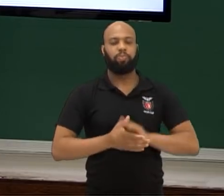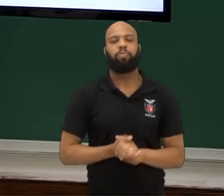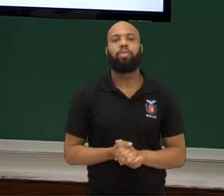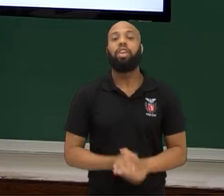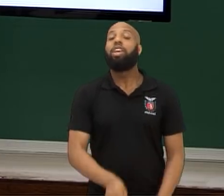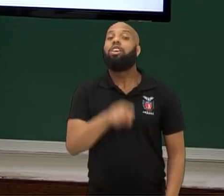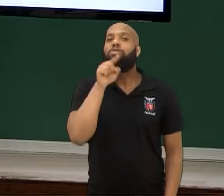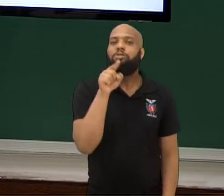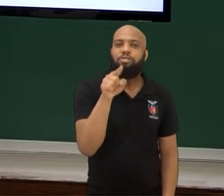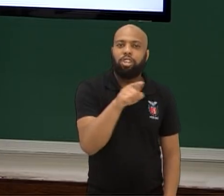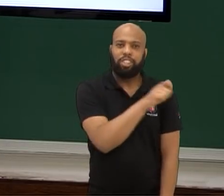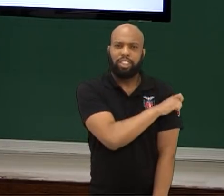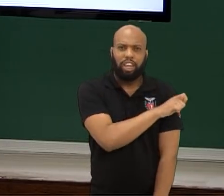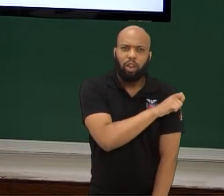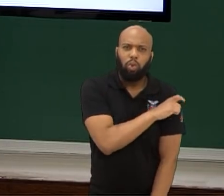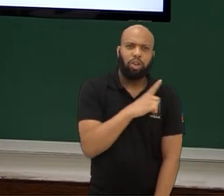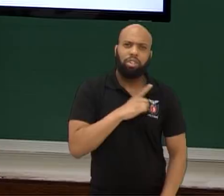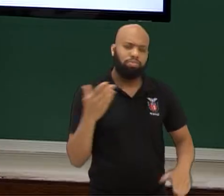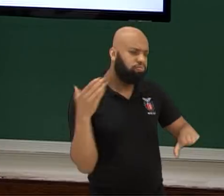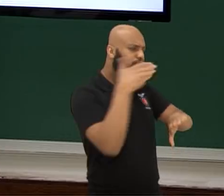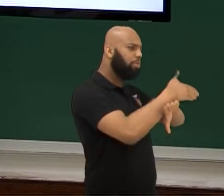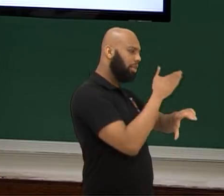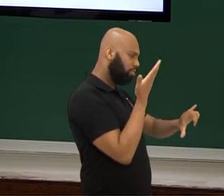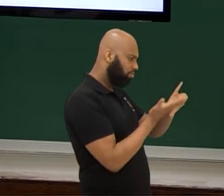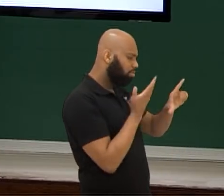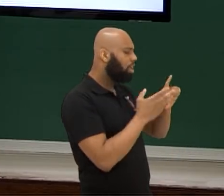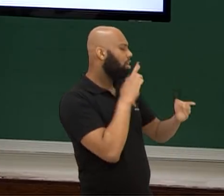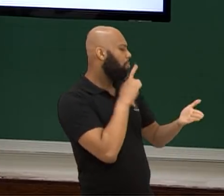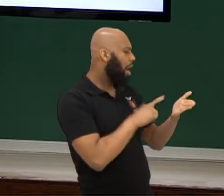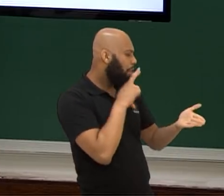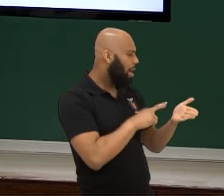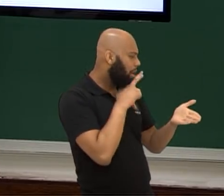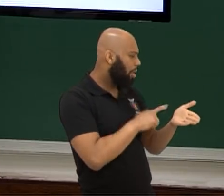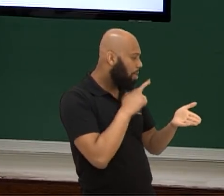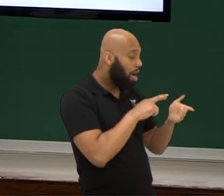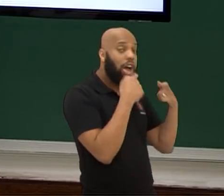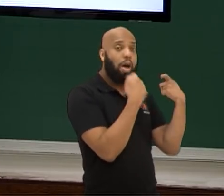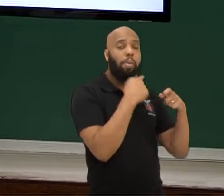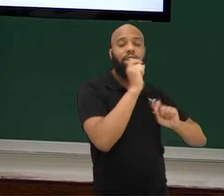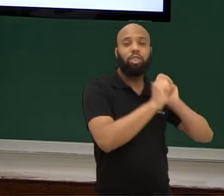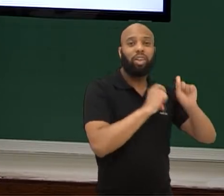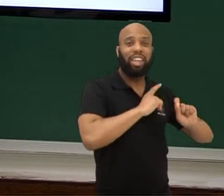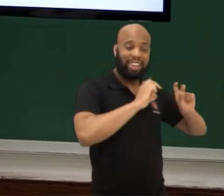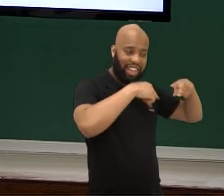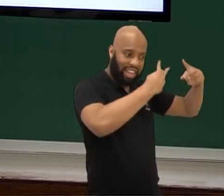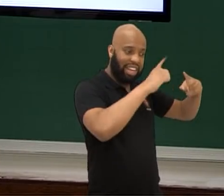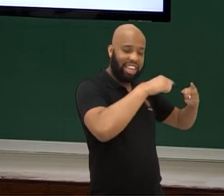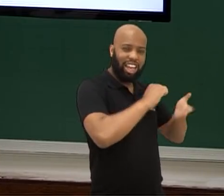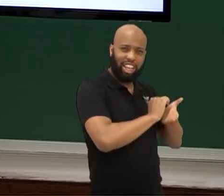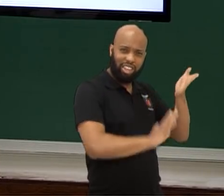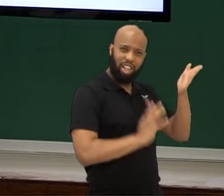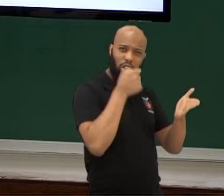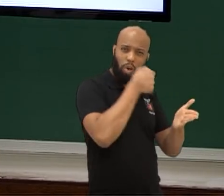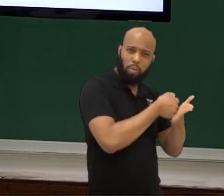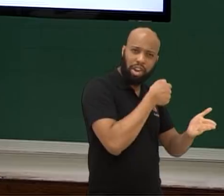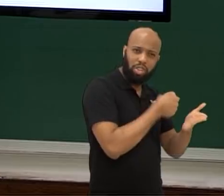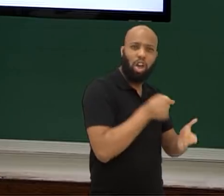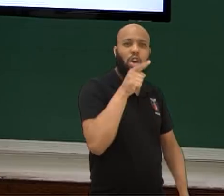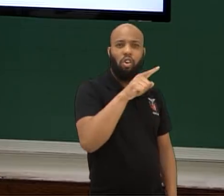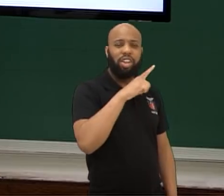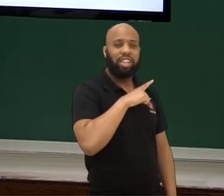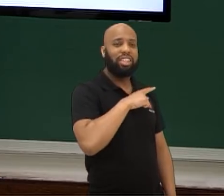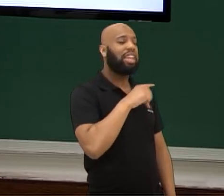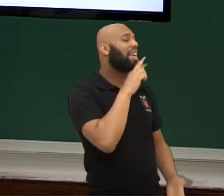material. E você que está fazendo as atividades pelo Classroom, não esqueça que a